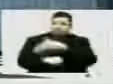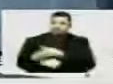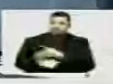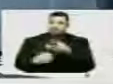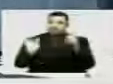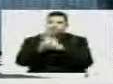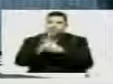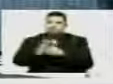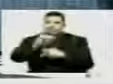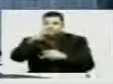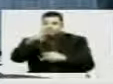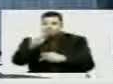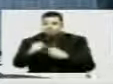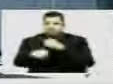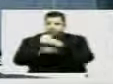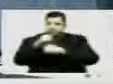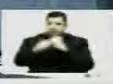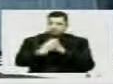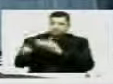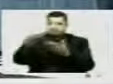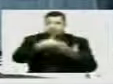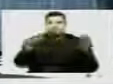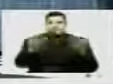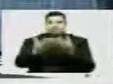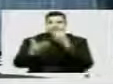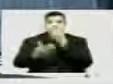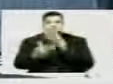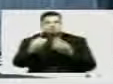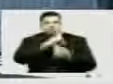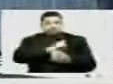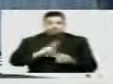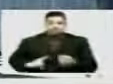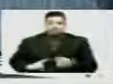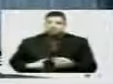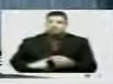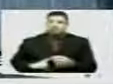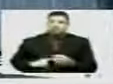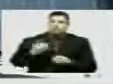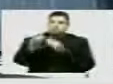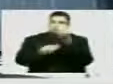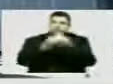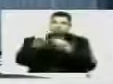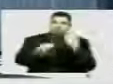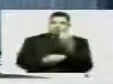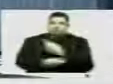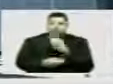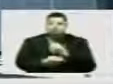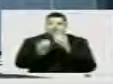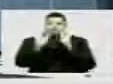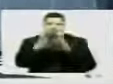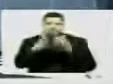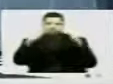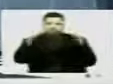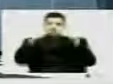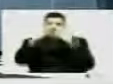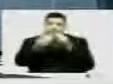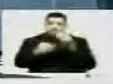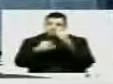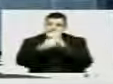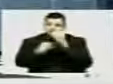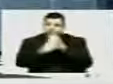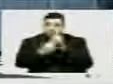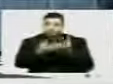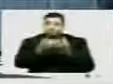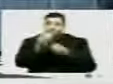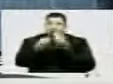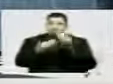a partir de janeiro do ano que vem. Então, deputado Zé Ricardo, como nós vamos aprovar nesta casa um